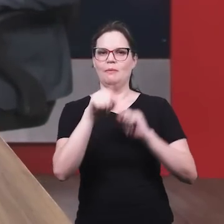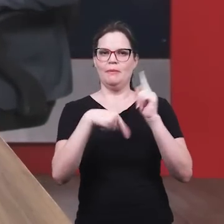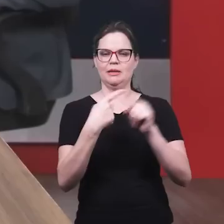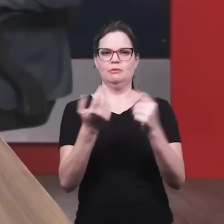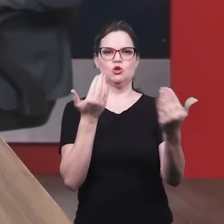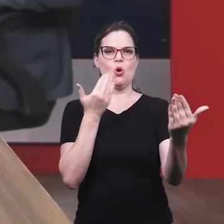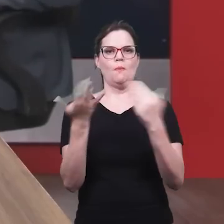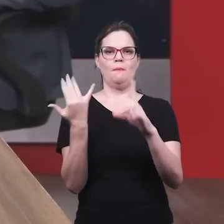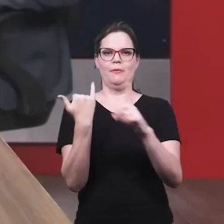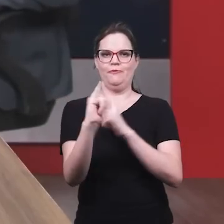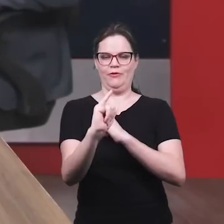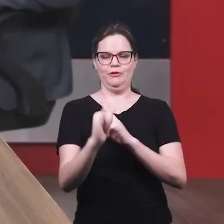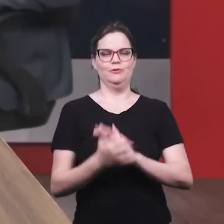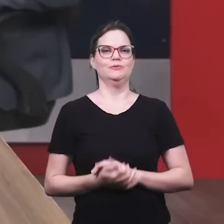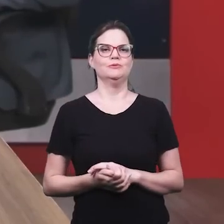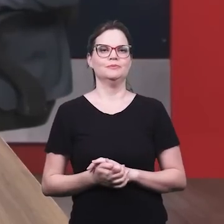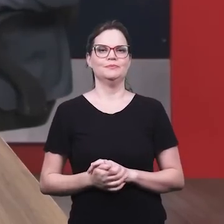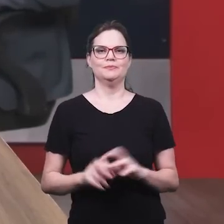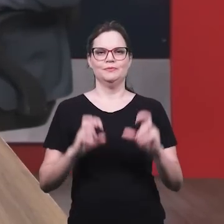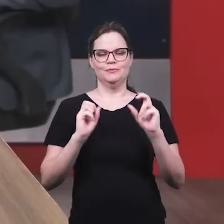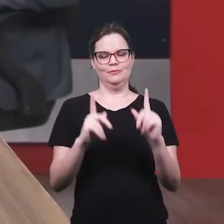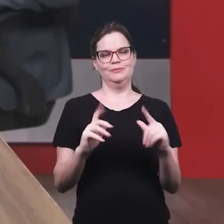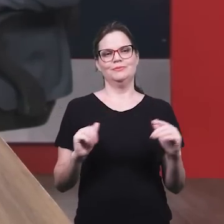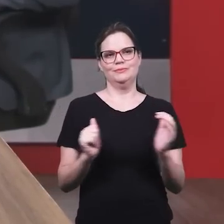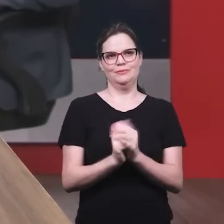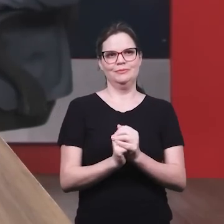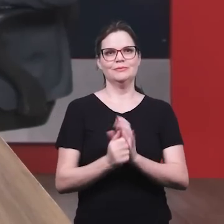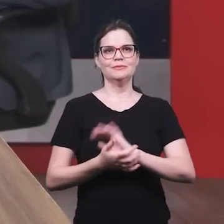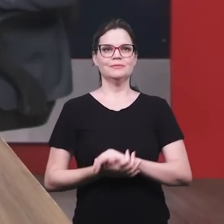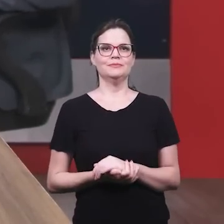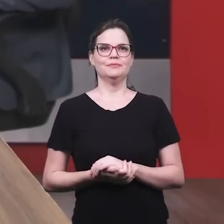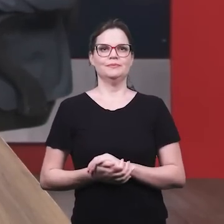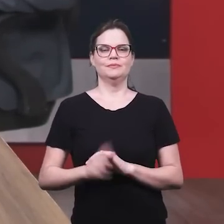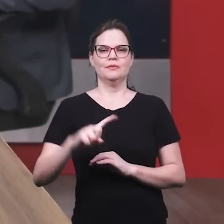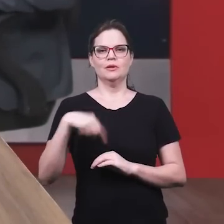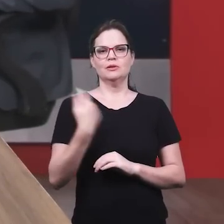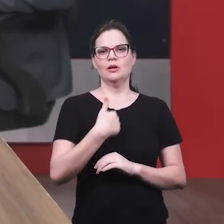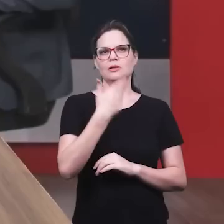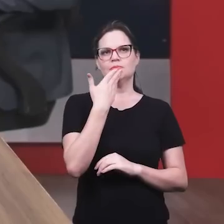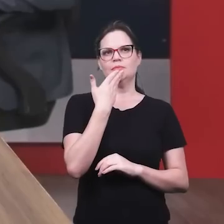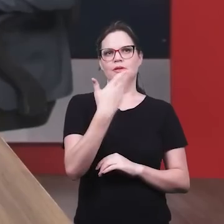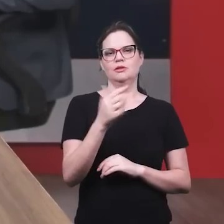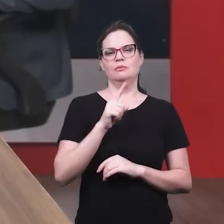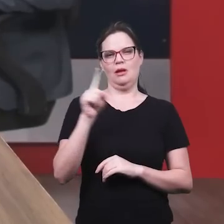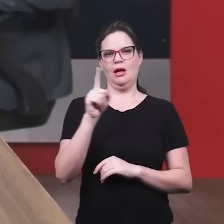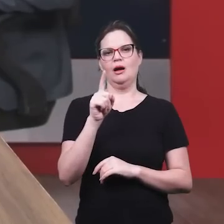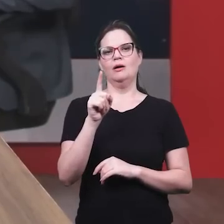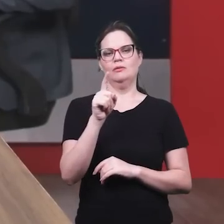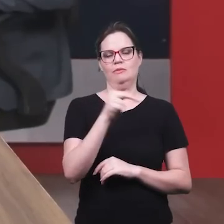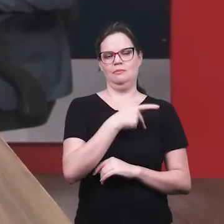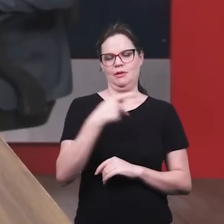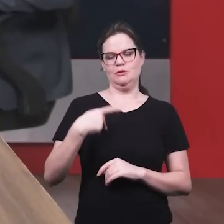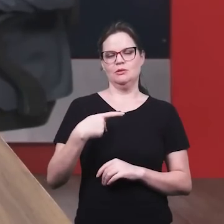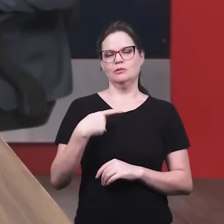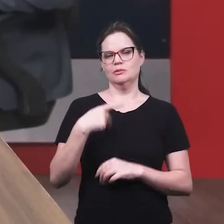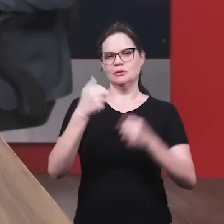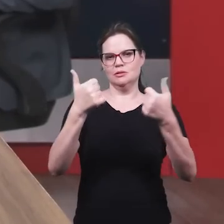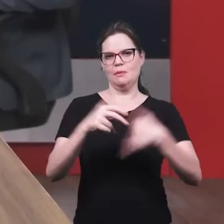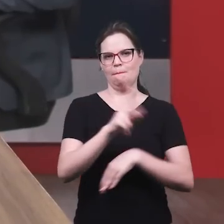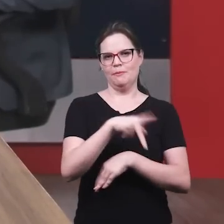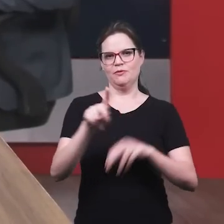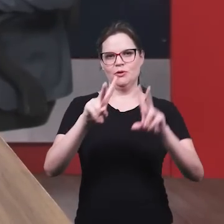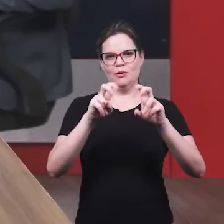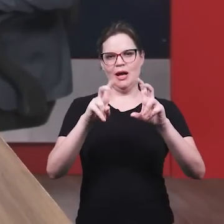relação a isso. Amém. Nós vimos o pastor, o doutor Alexandre Paulino falando, né, sobre a questão